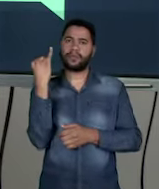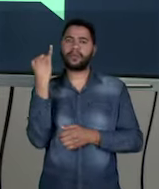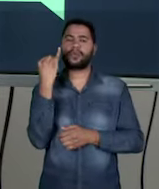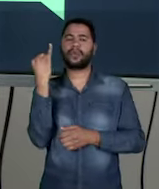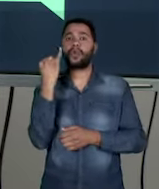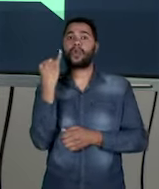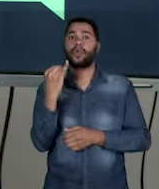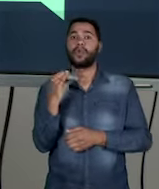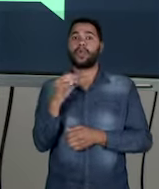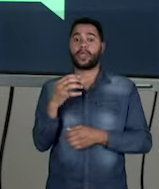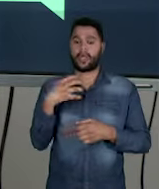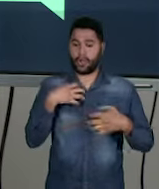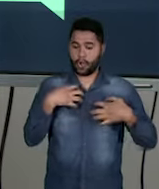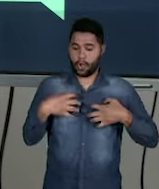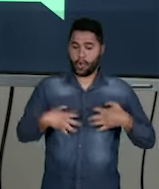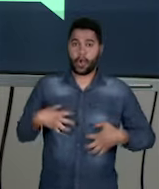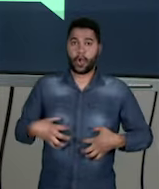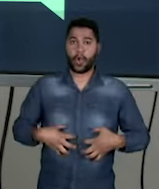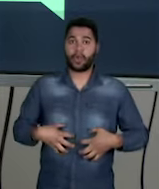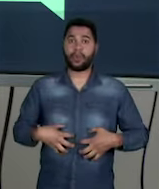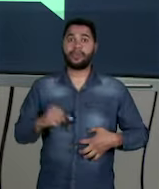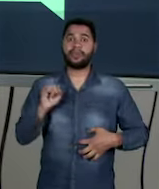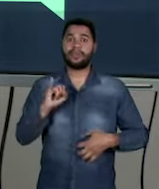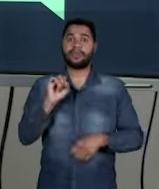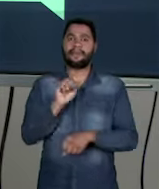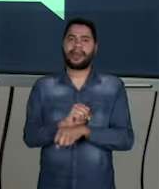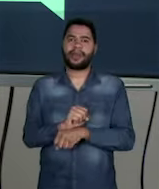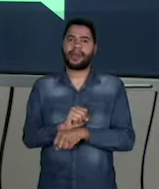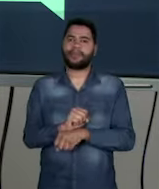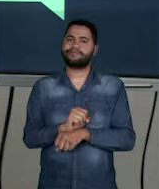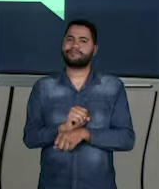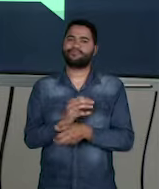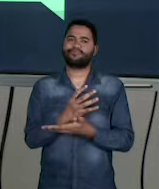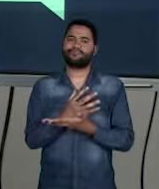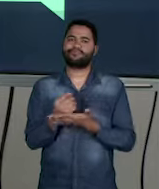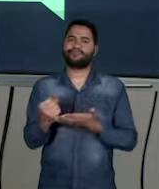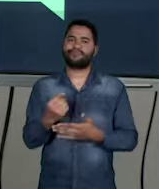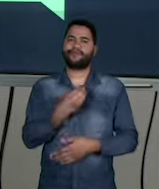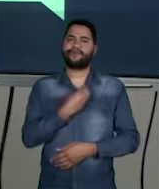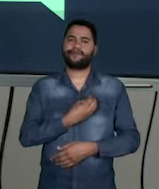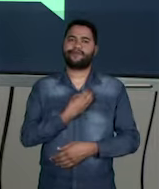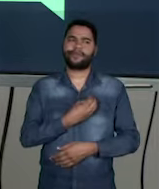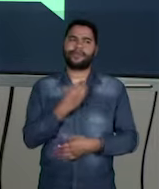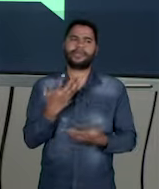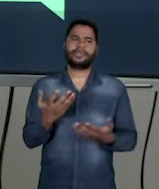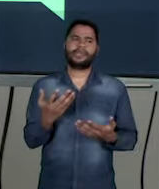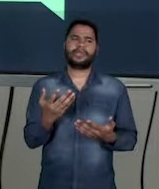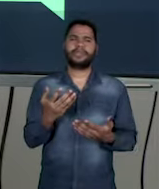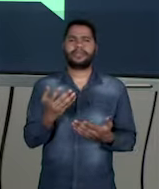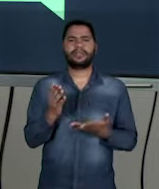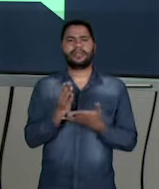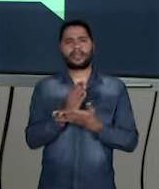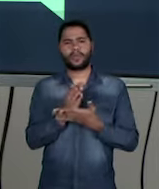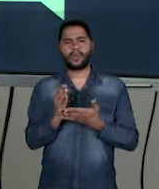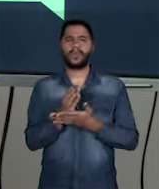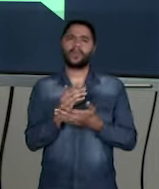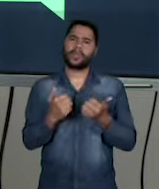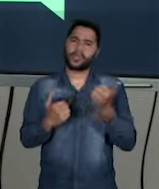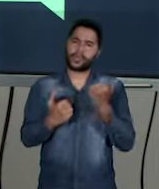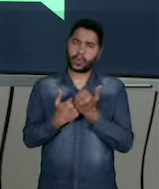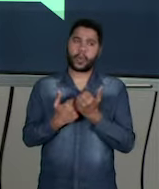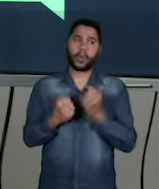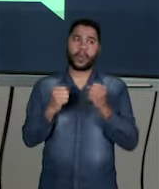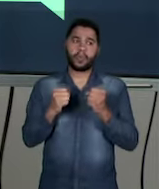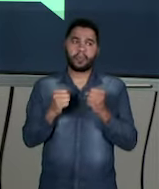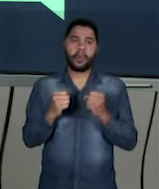é órgão vital? É aquilo que se ele parar, não tem mais vida. Pode, né, ter alguns recursos, a pessoa